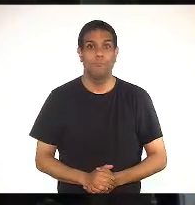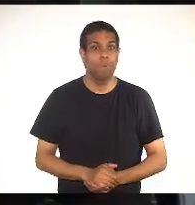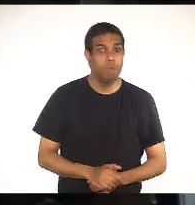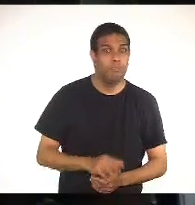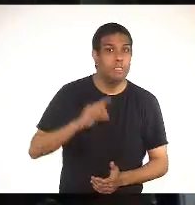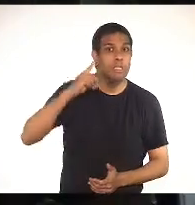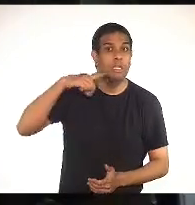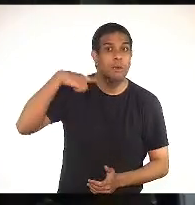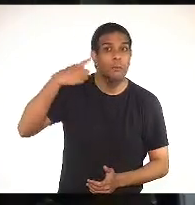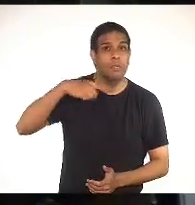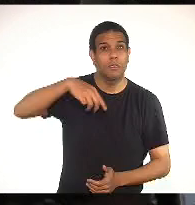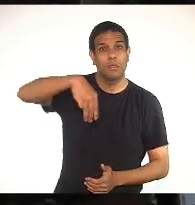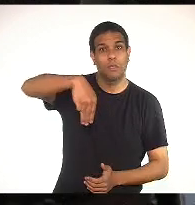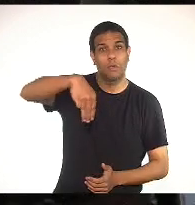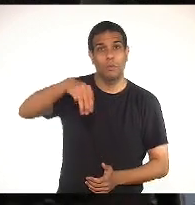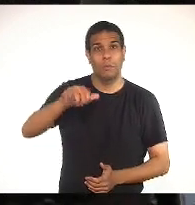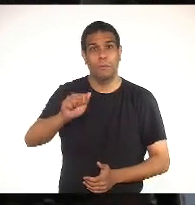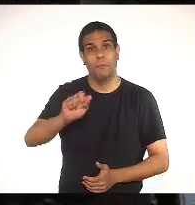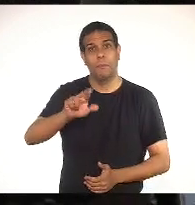Deputado Márcio Pacheco.